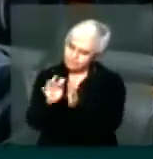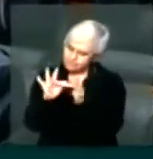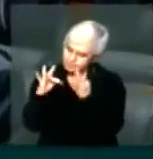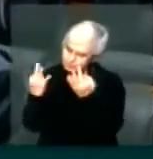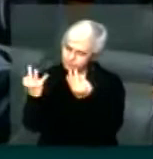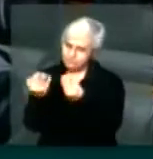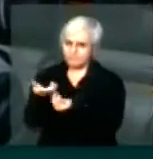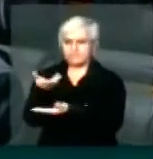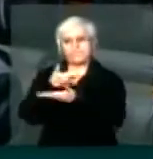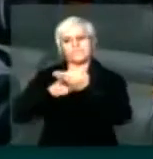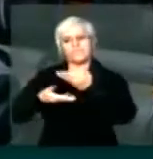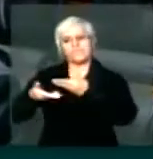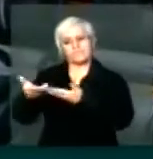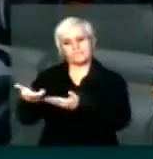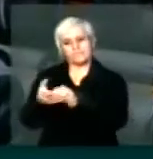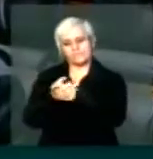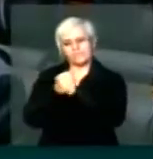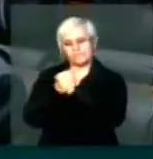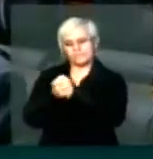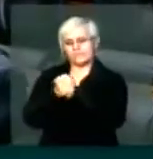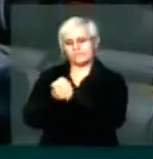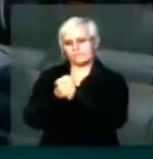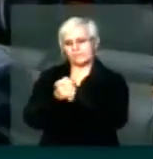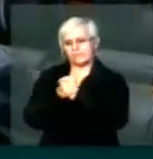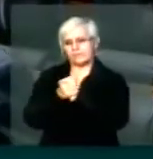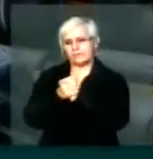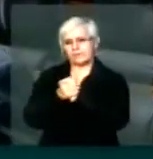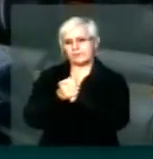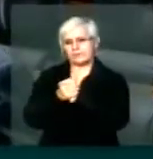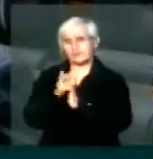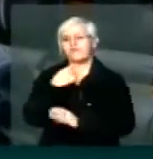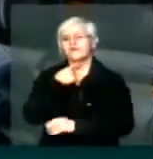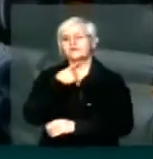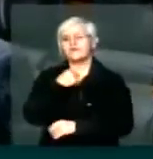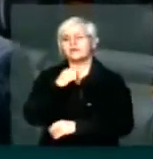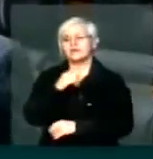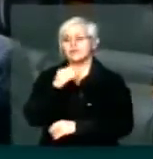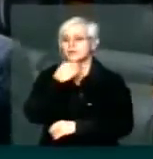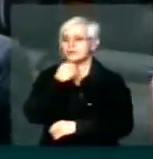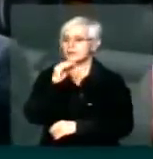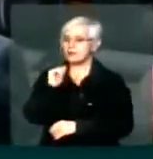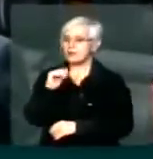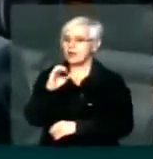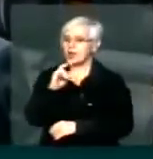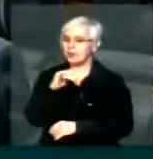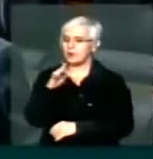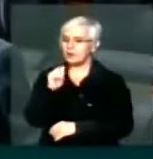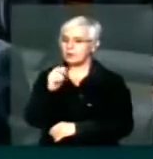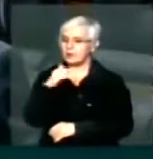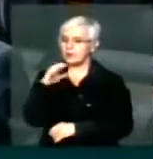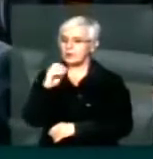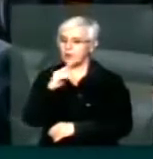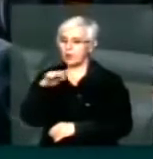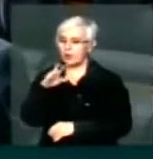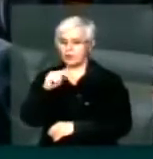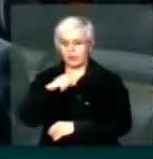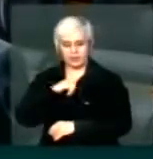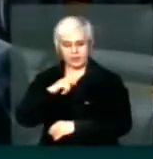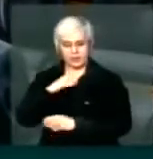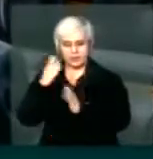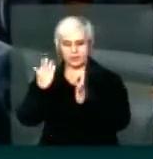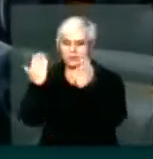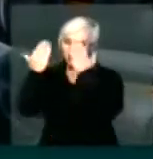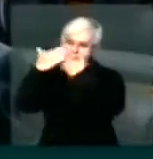família e desejar que Alcântara Correia esteja na paz do Senhor. Foi uma figura muito importante